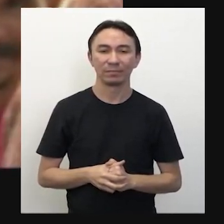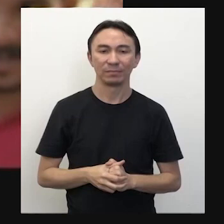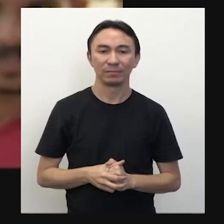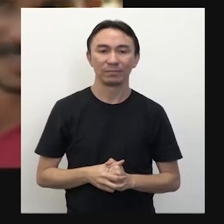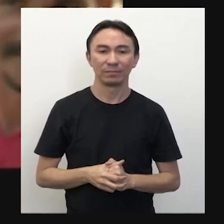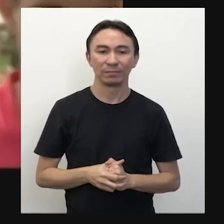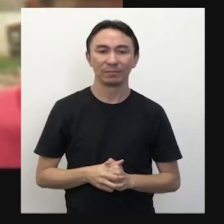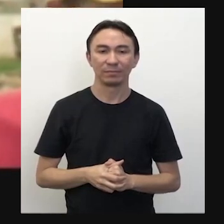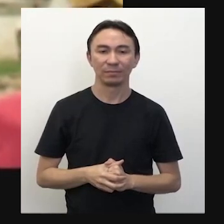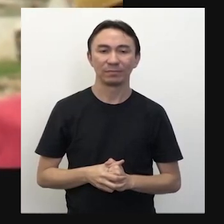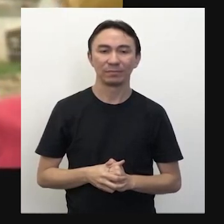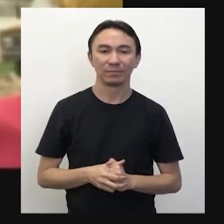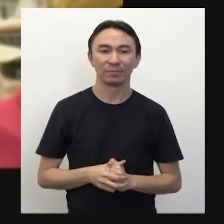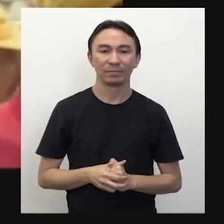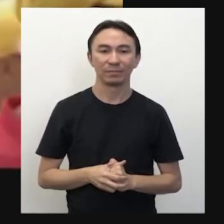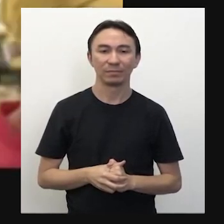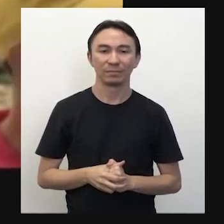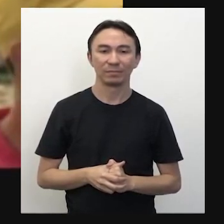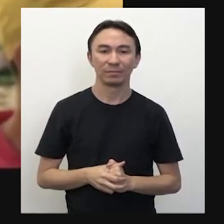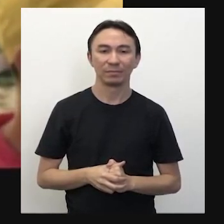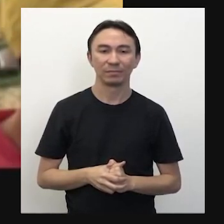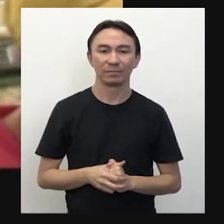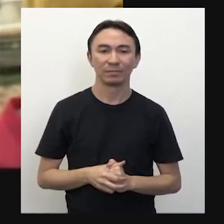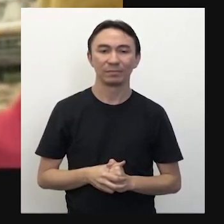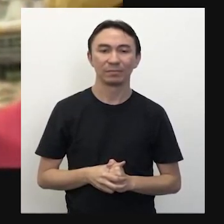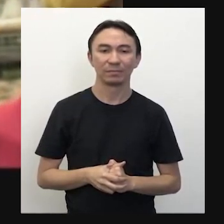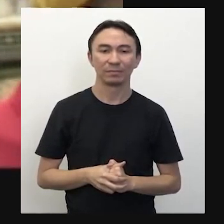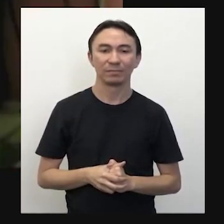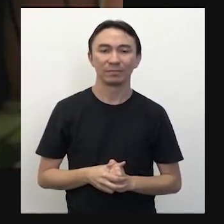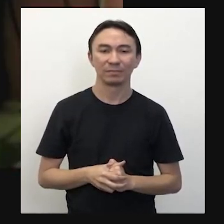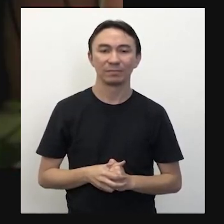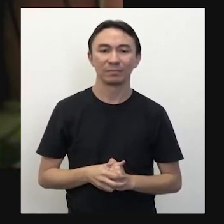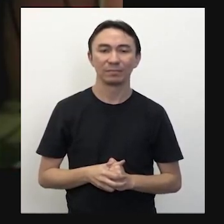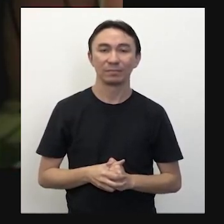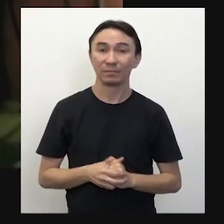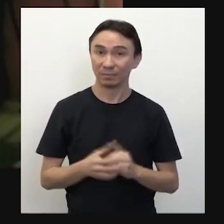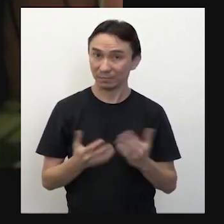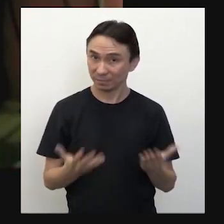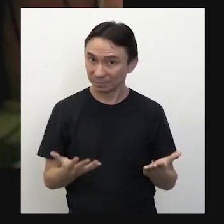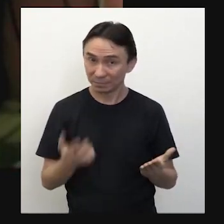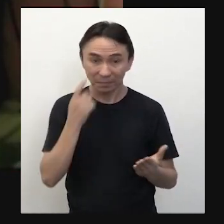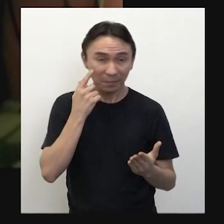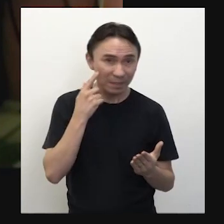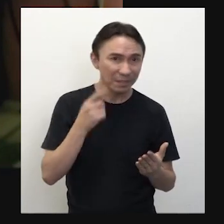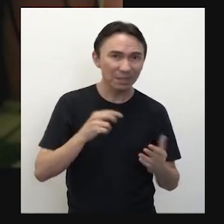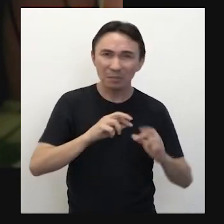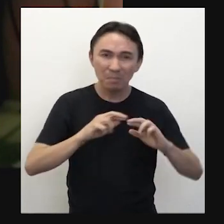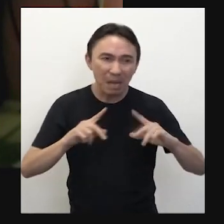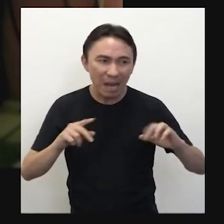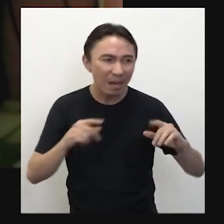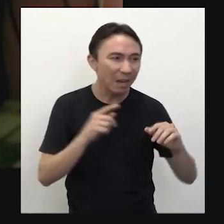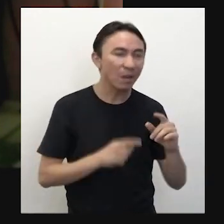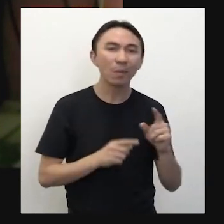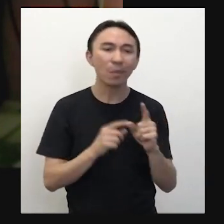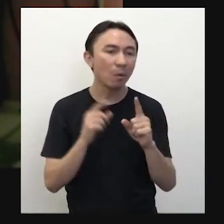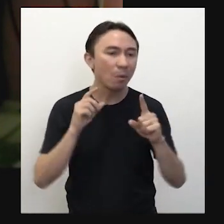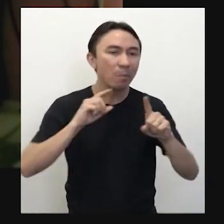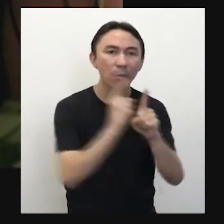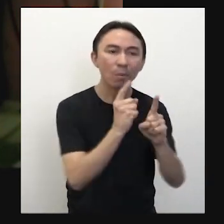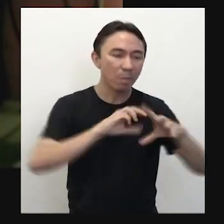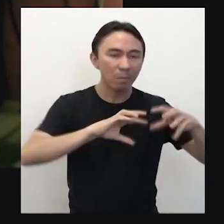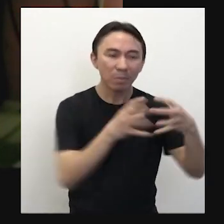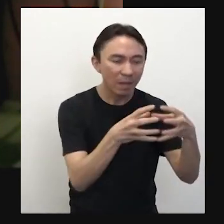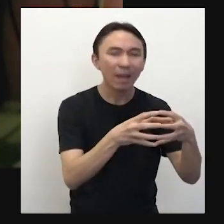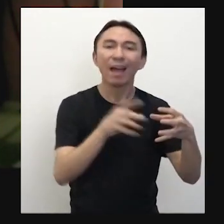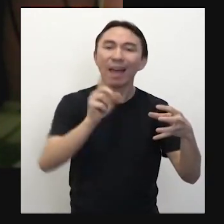está enfeitado, o negócio está ruim, o negócio está quente. E esses desafios, esses encontros, muitas vezes são feitos em forma de verso